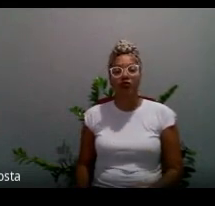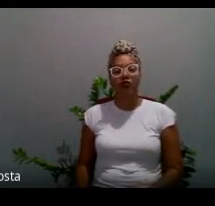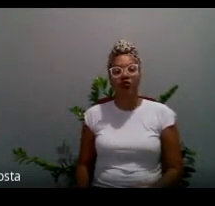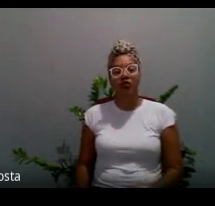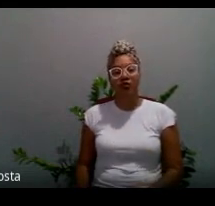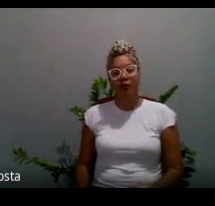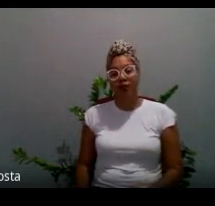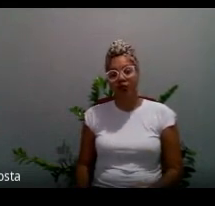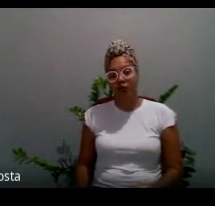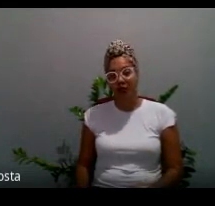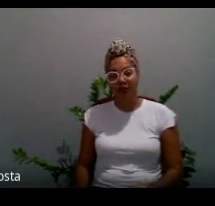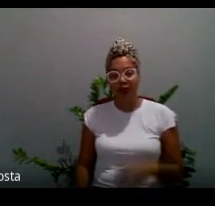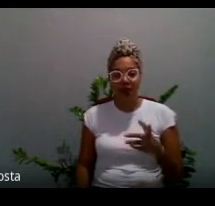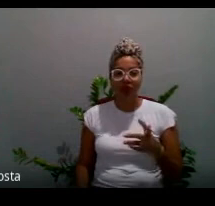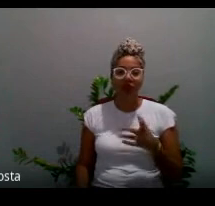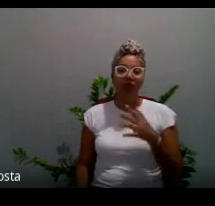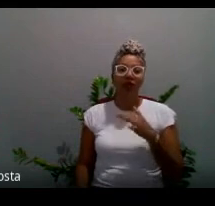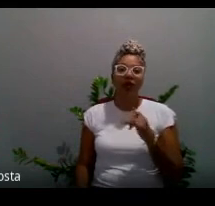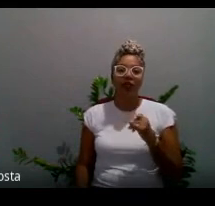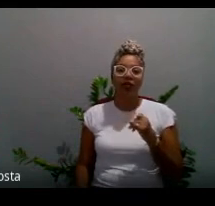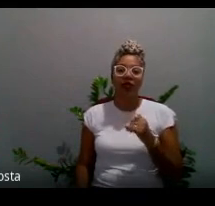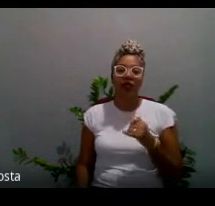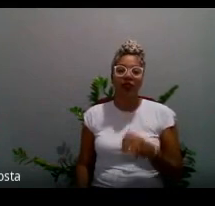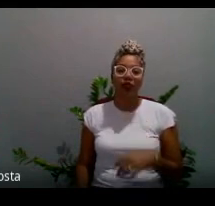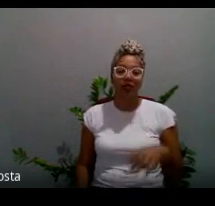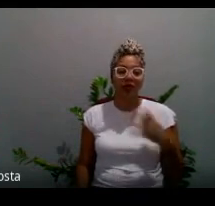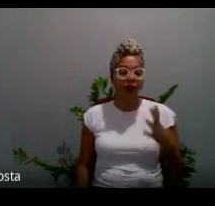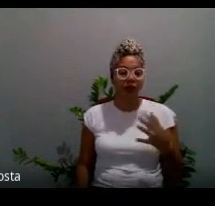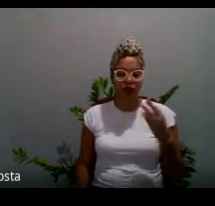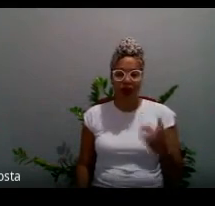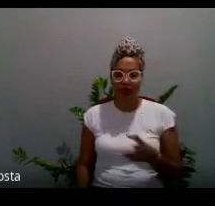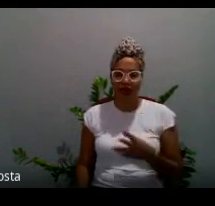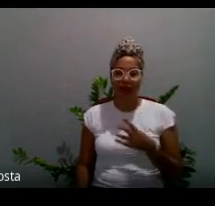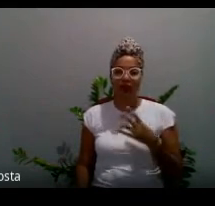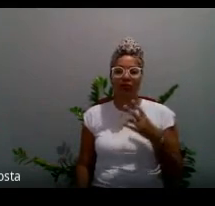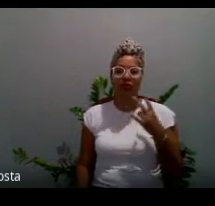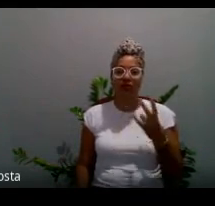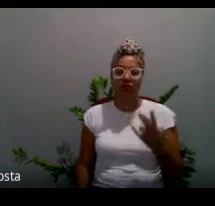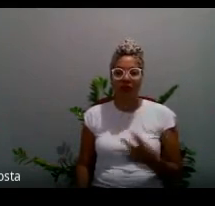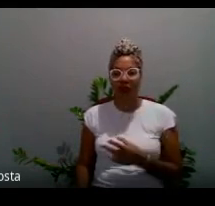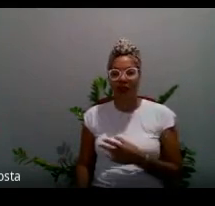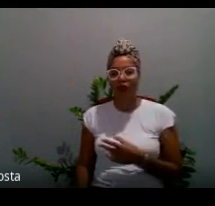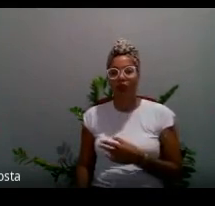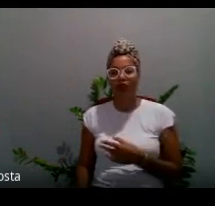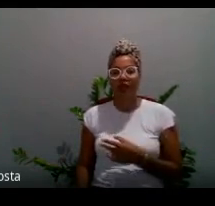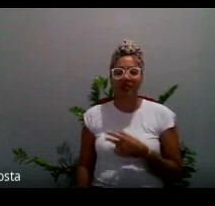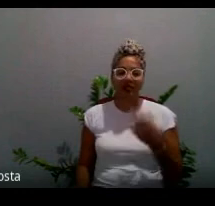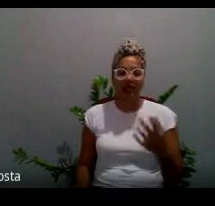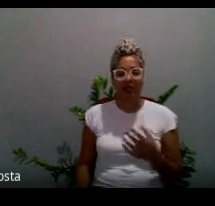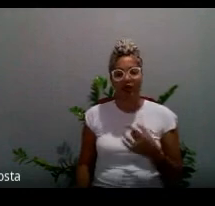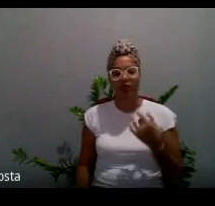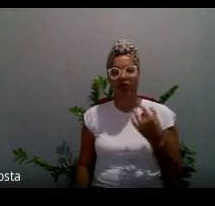diz respeito aos cuidados da Covid, a gente tem sempre sobre o uso de máscara, sobre o distanciamento, como usar,